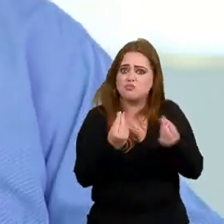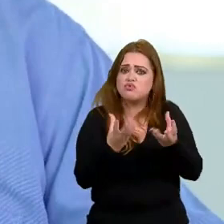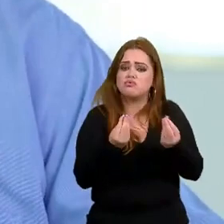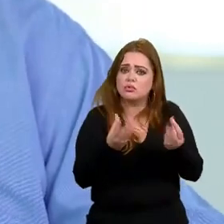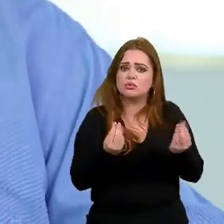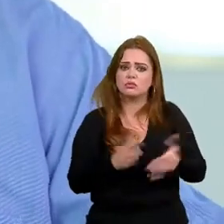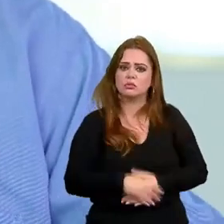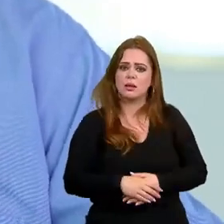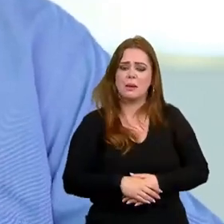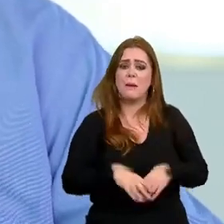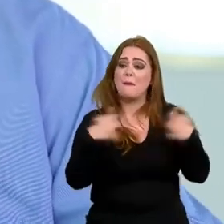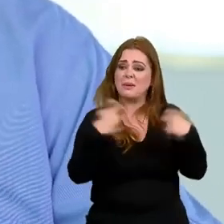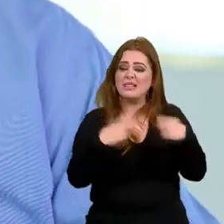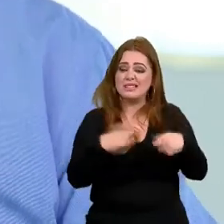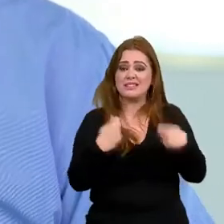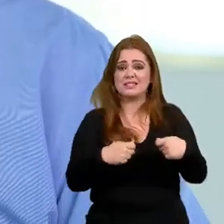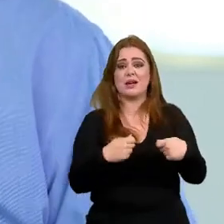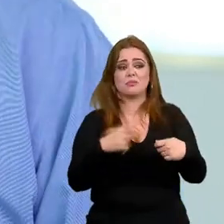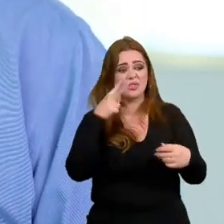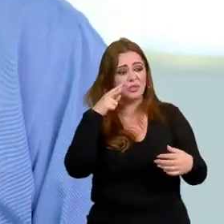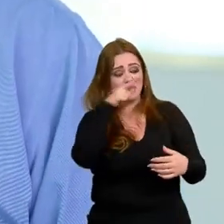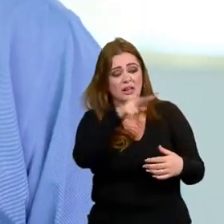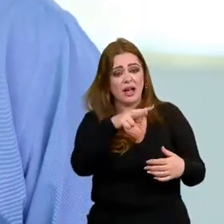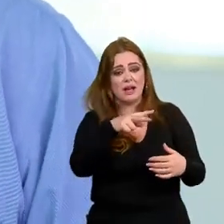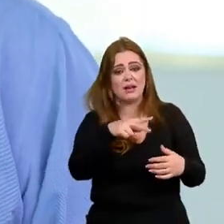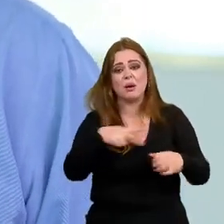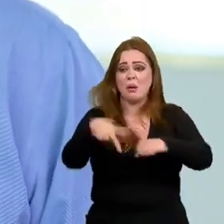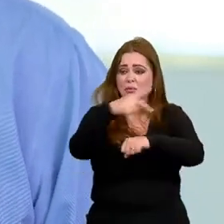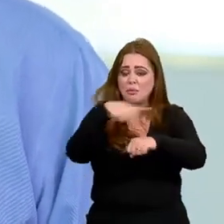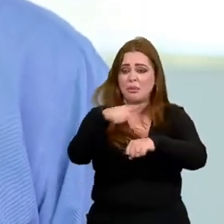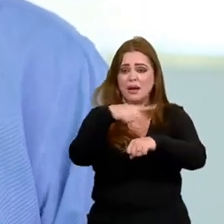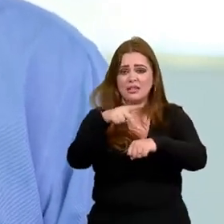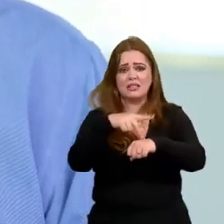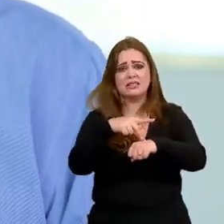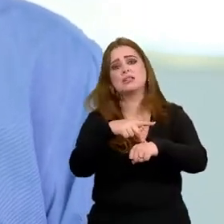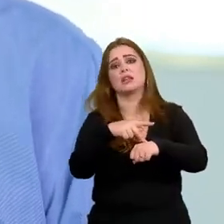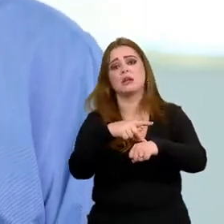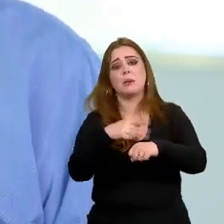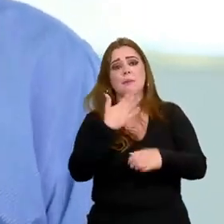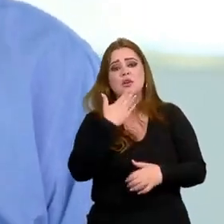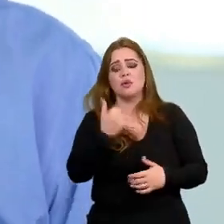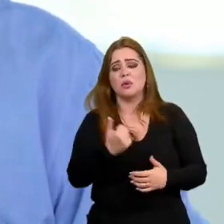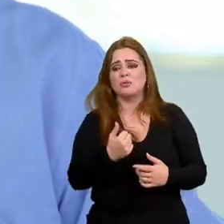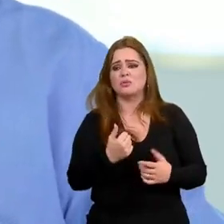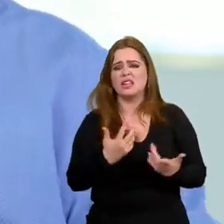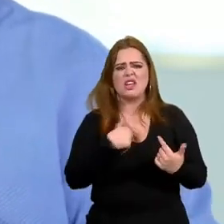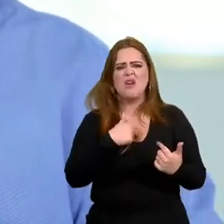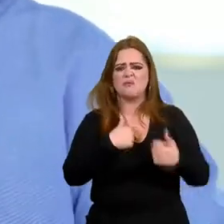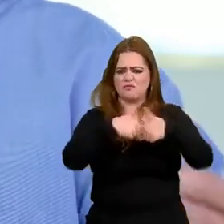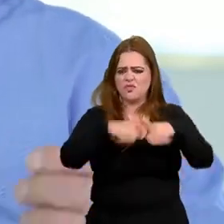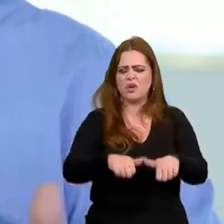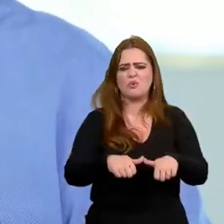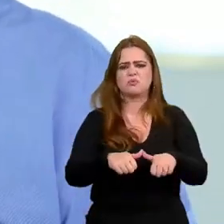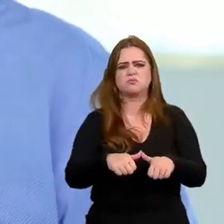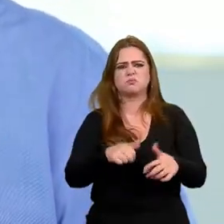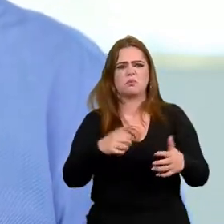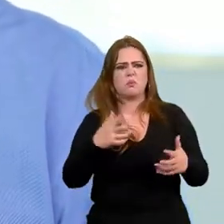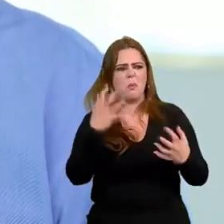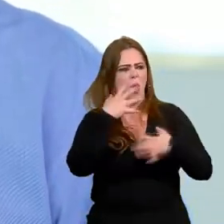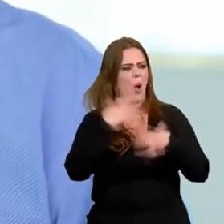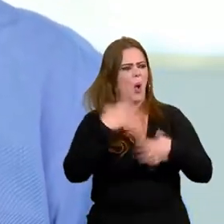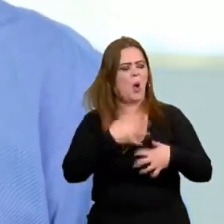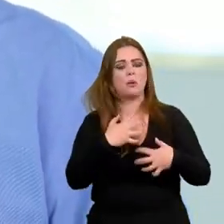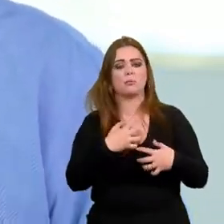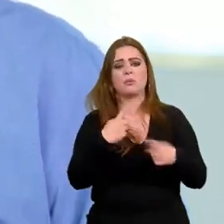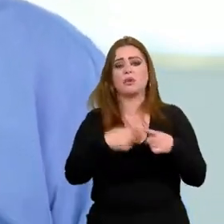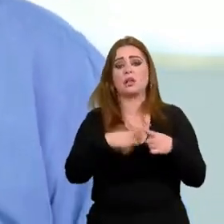deitar toda noite, encostar a cabeça no travesseiro, sabendo que tem uma criança morrendo de fome, sabendo que tem uma pessoa querendo, sabe, ser